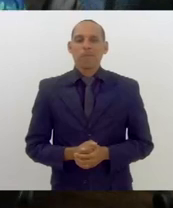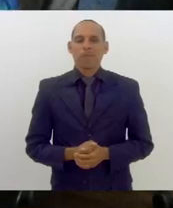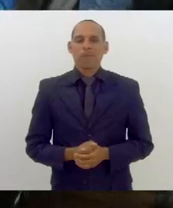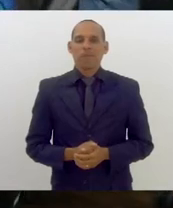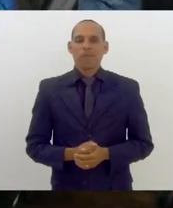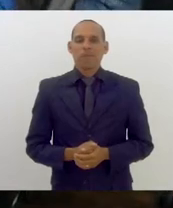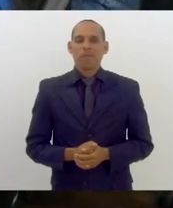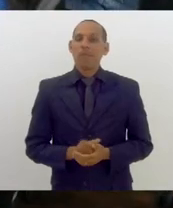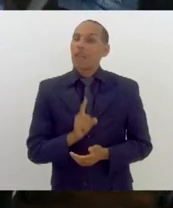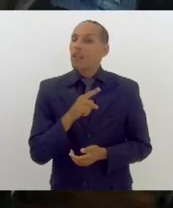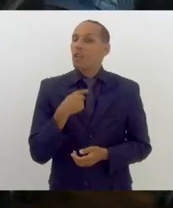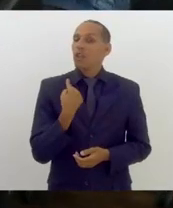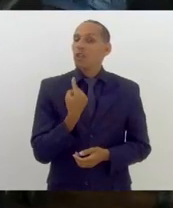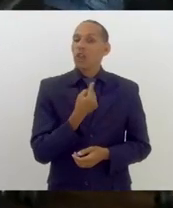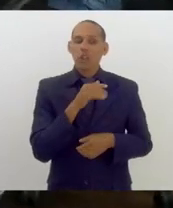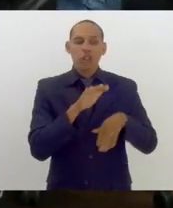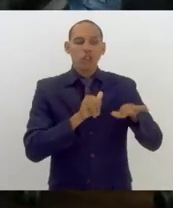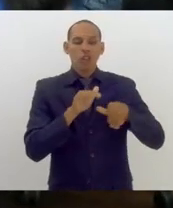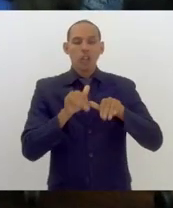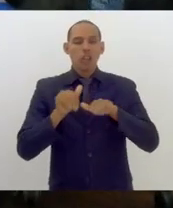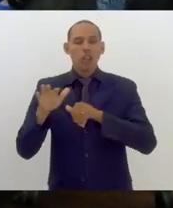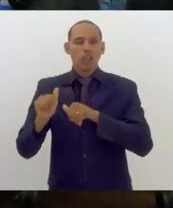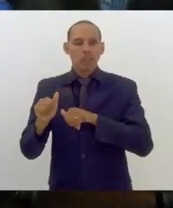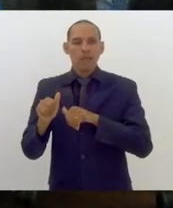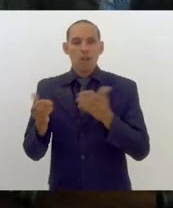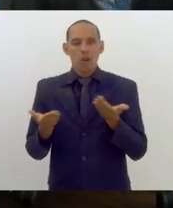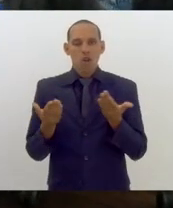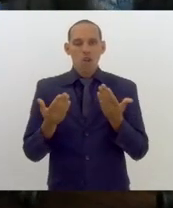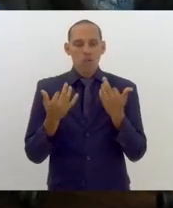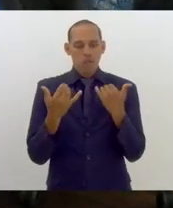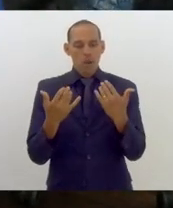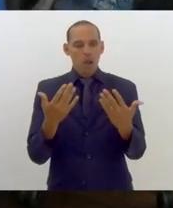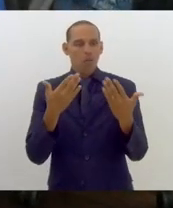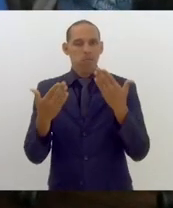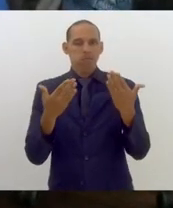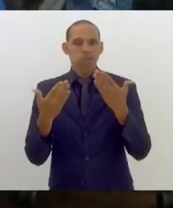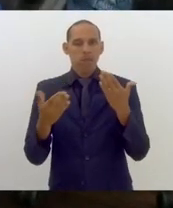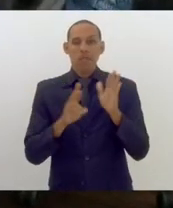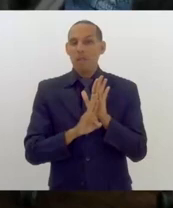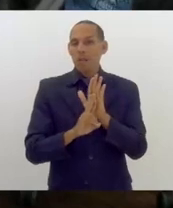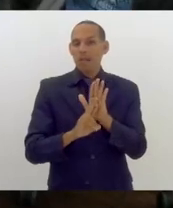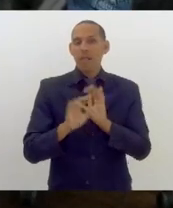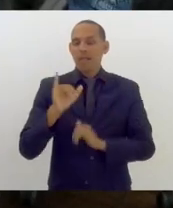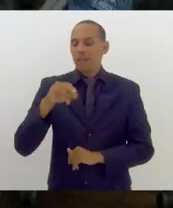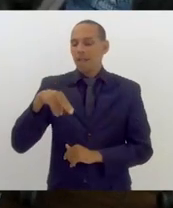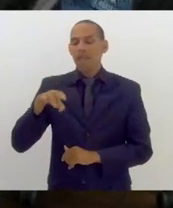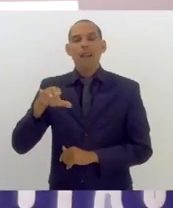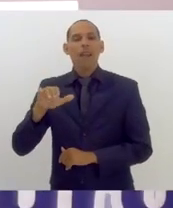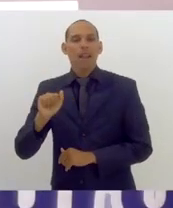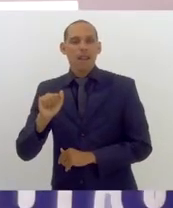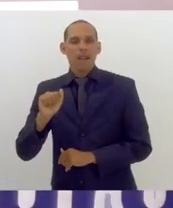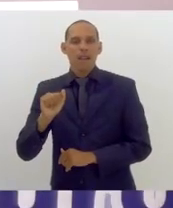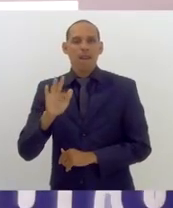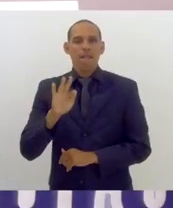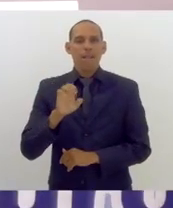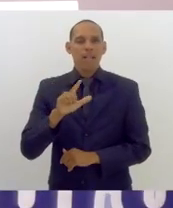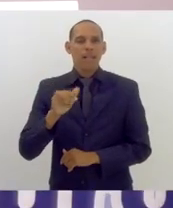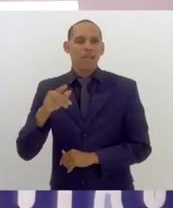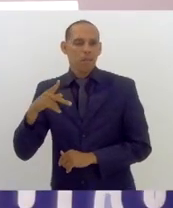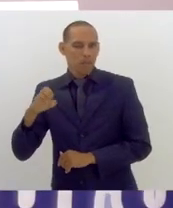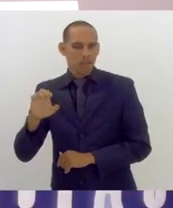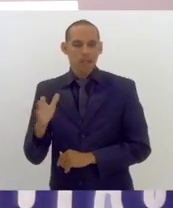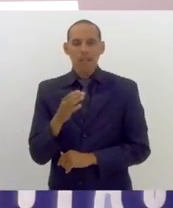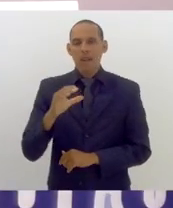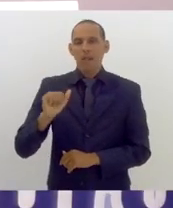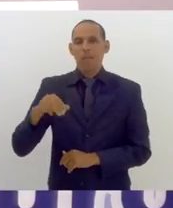nós nós convocamos para essa agência pública de hoje o representante do Inea Senhor Felipe Campelo Costa